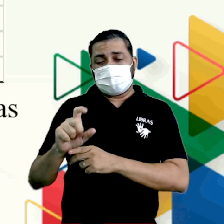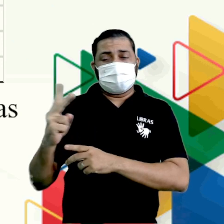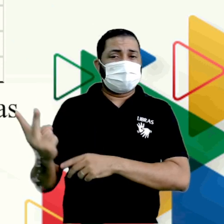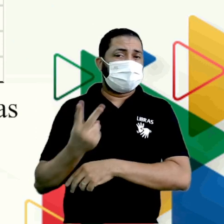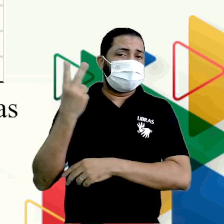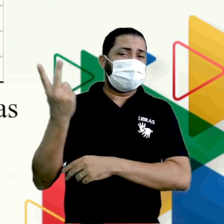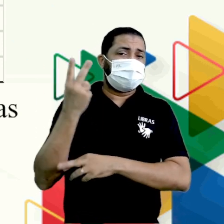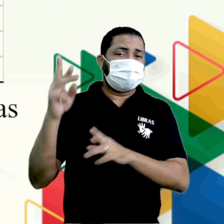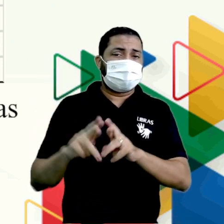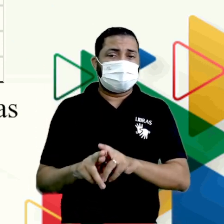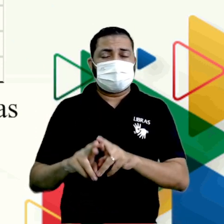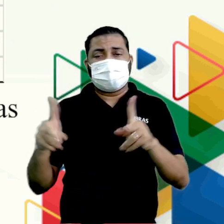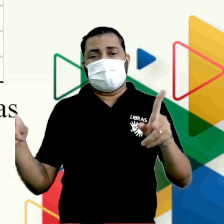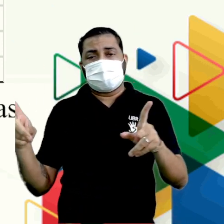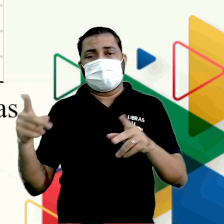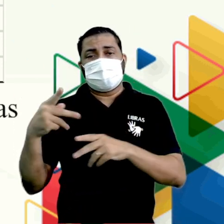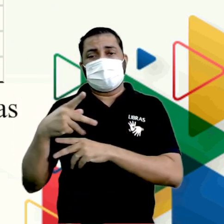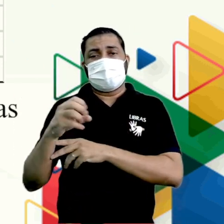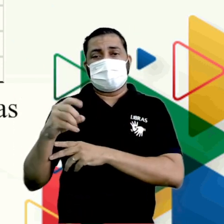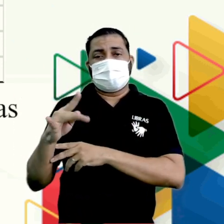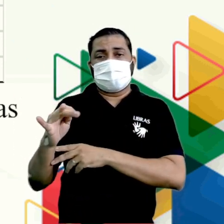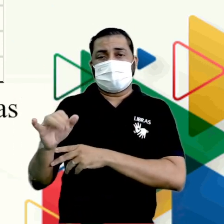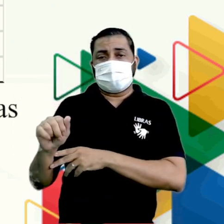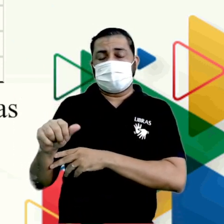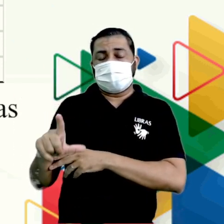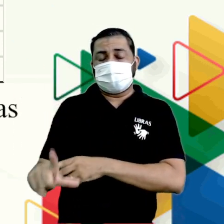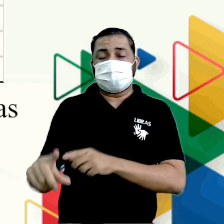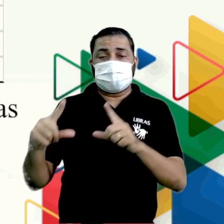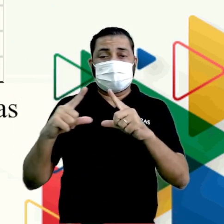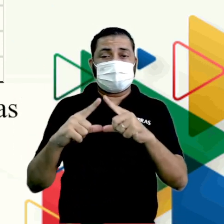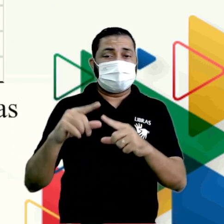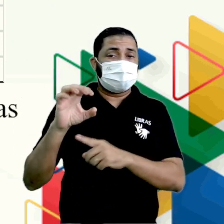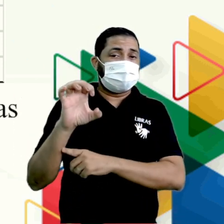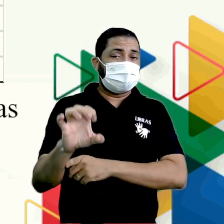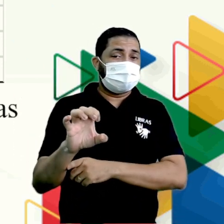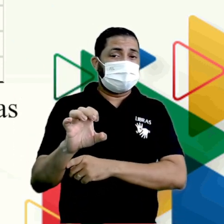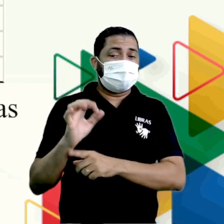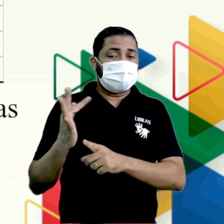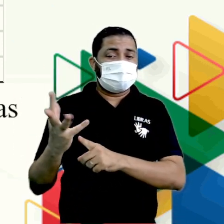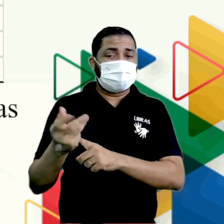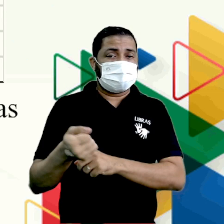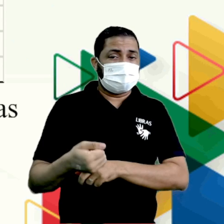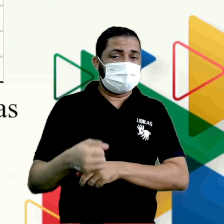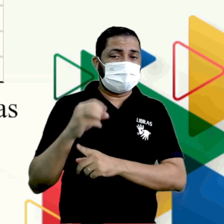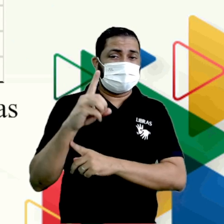valor da diferença de potencial, o ΔE, para os físicos